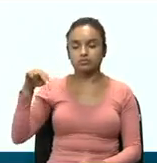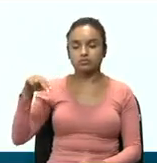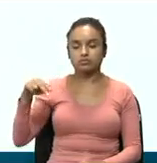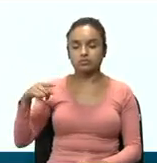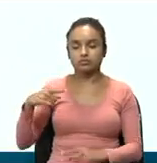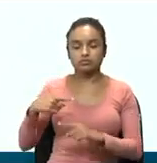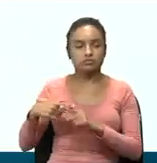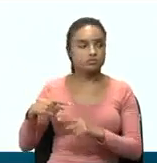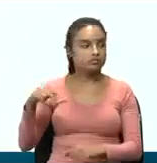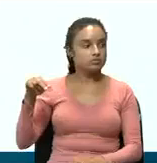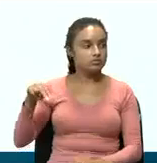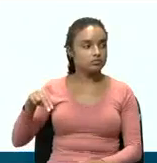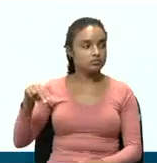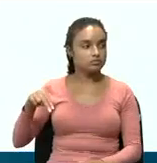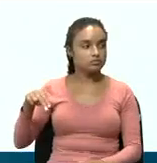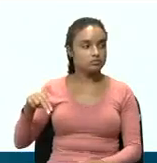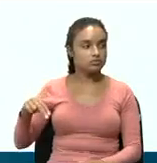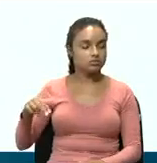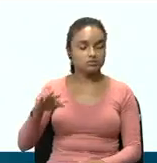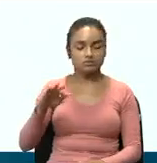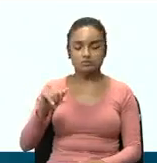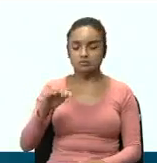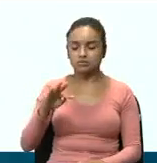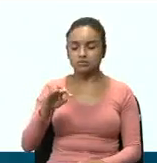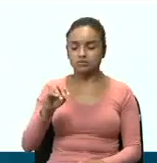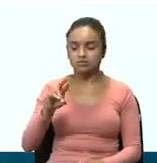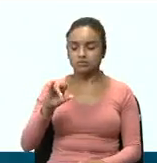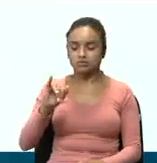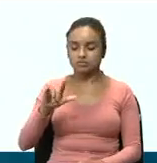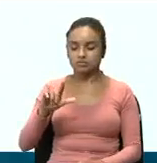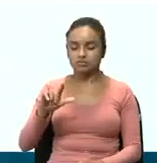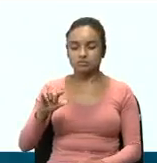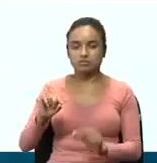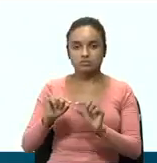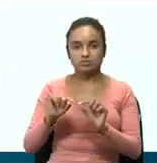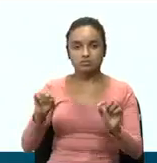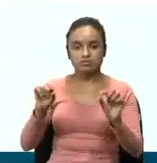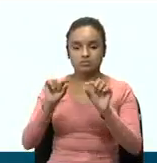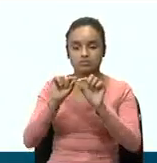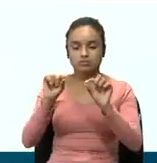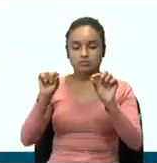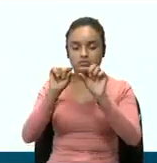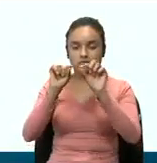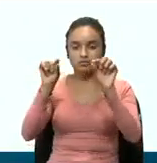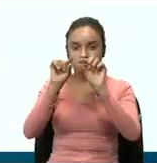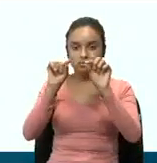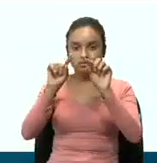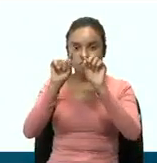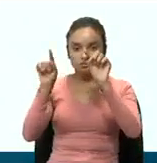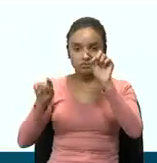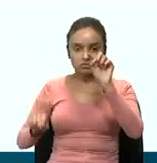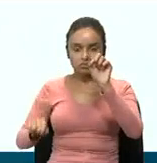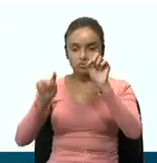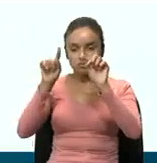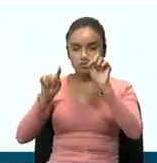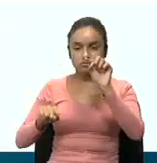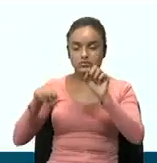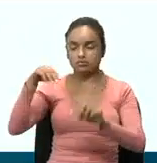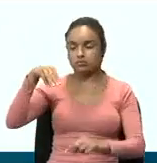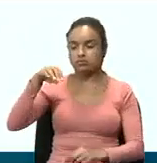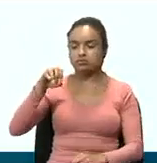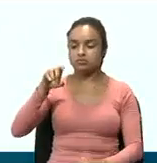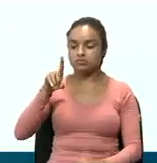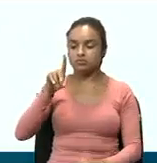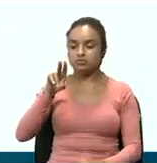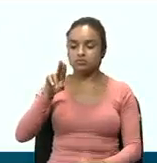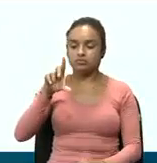E todo esse valor, olha só, nós vamos tomar ele em módulo, ok? Ele vai ser para nós aqui nesse